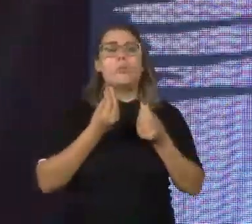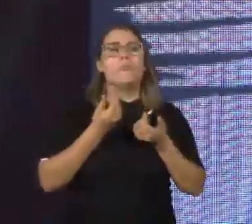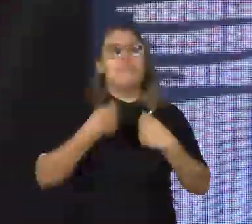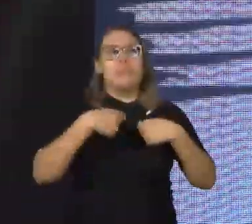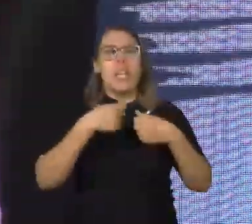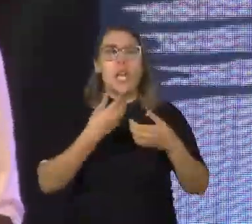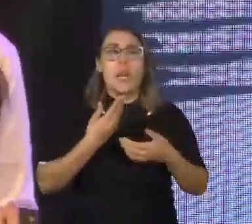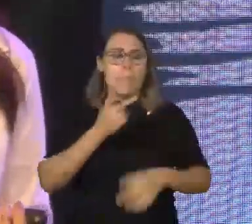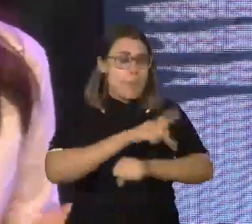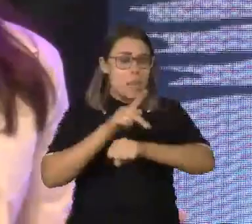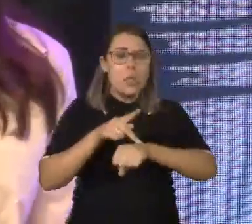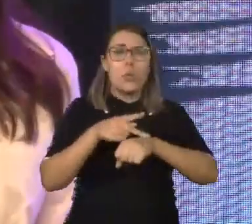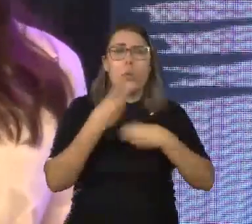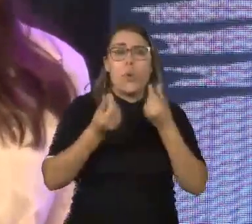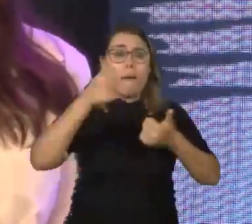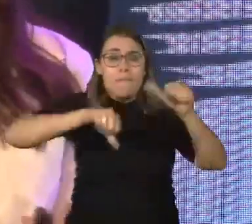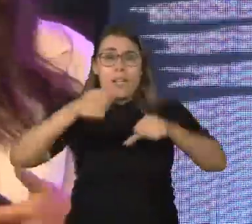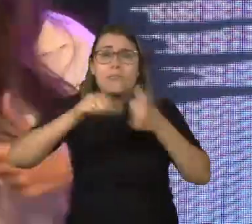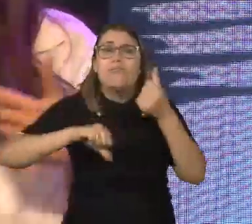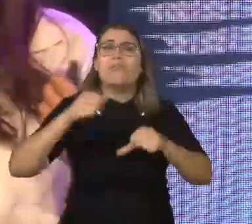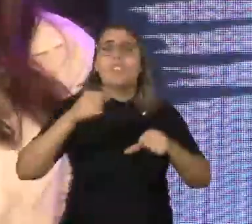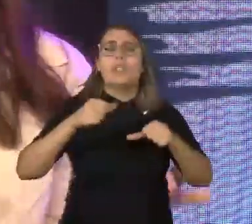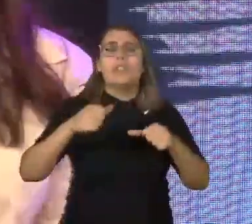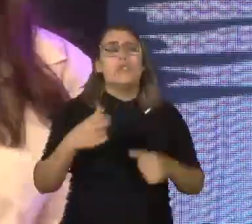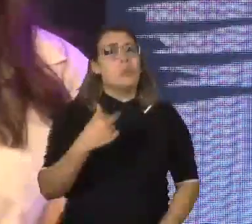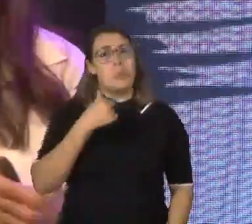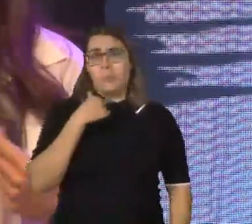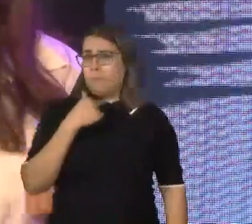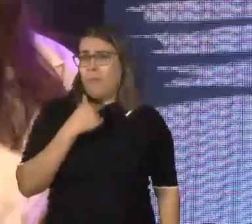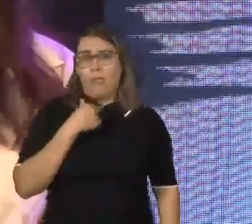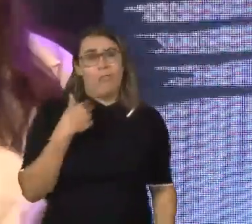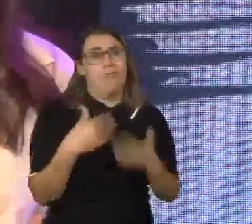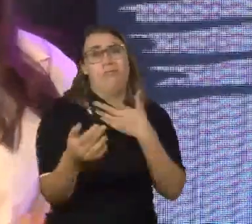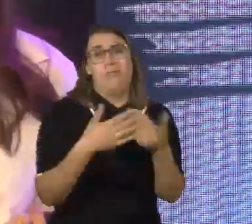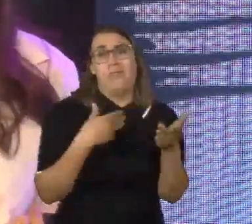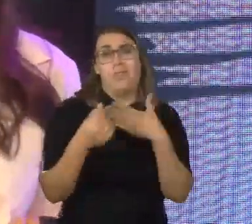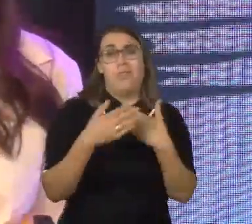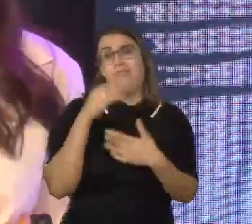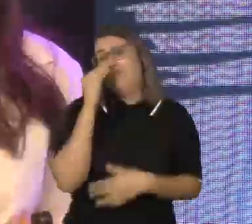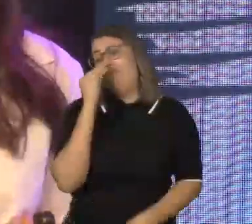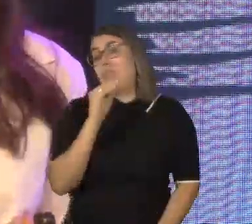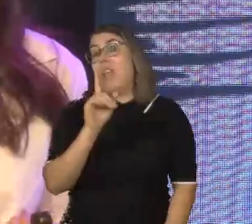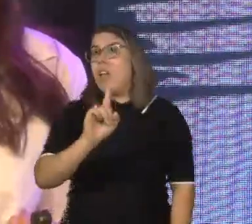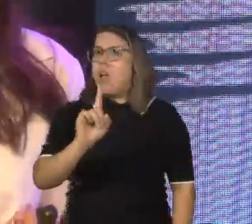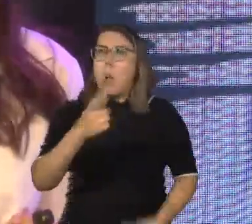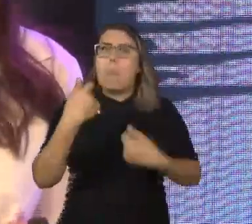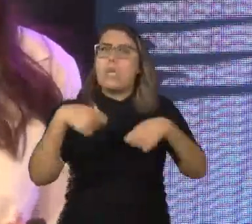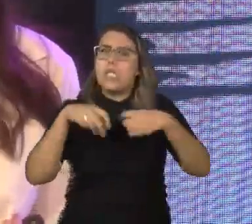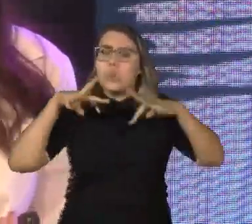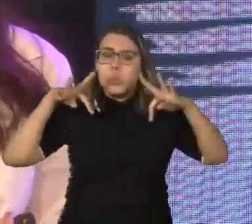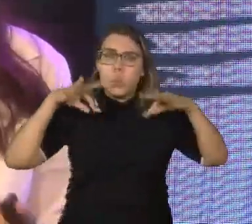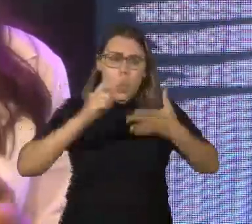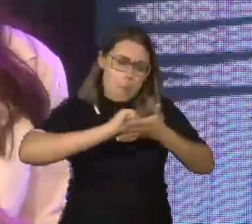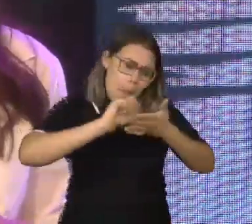o processo de avaliação de nossos alunos. A gente não pode fazer de qualquer maneira. A gente tem que registrar. A gente tem